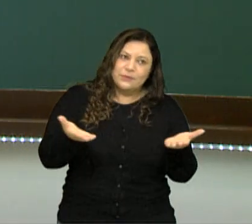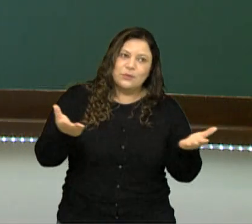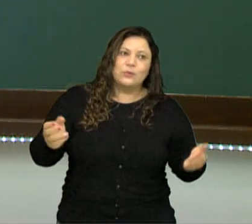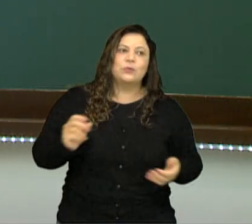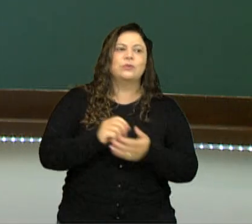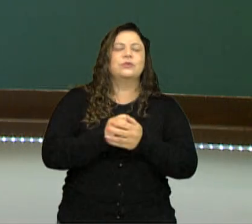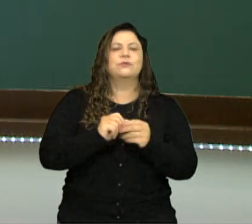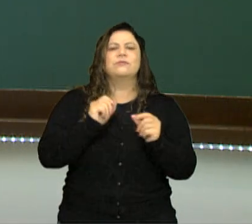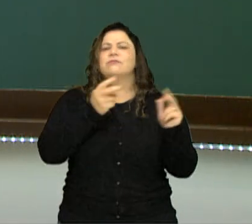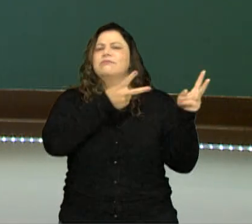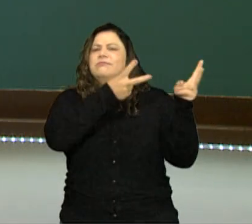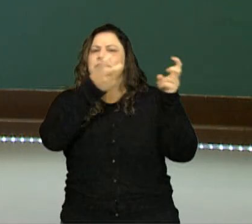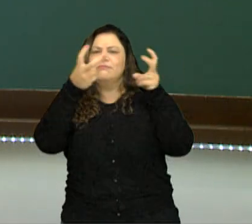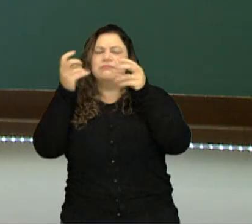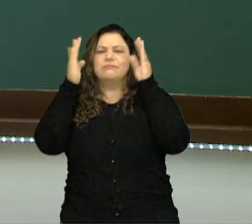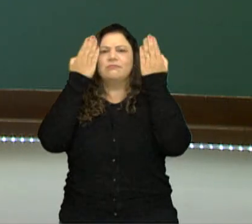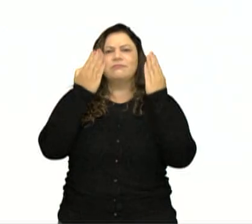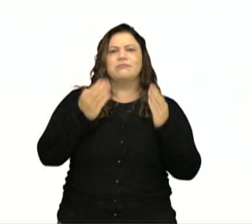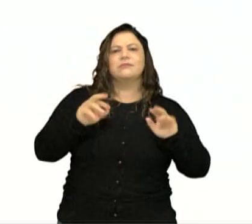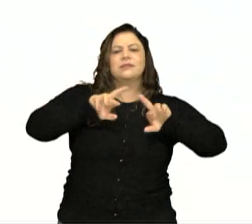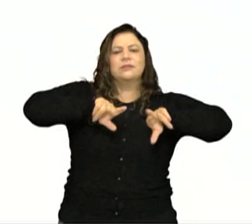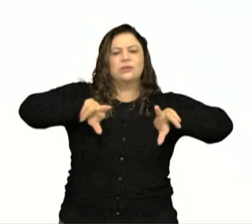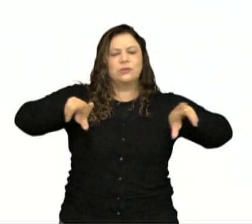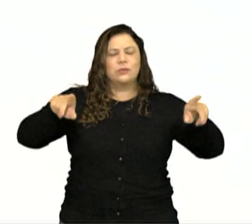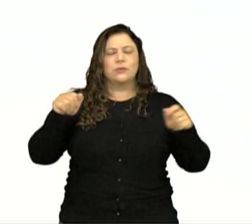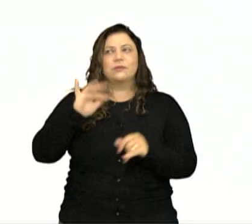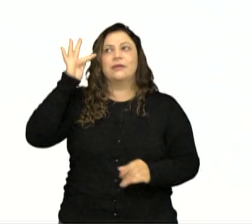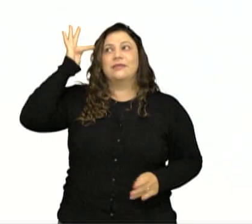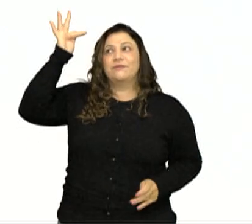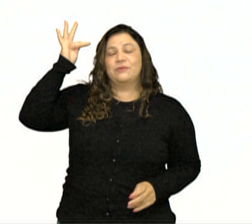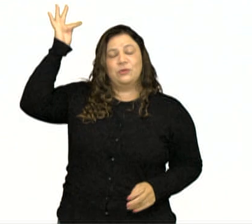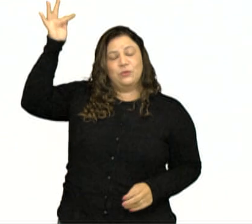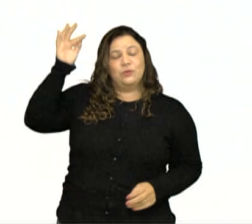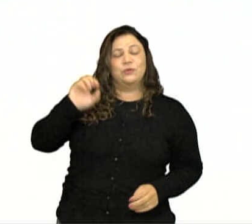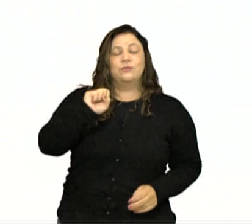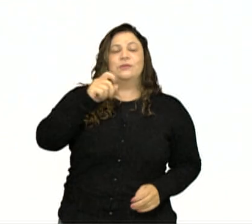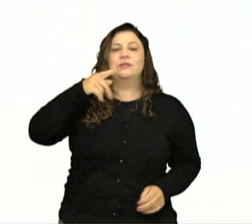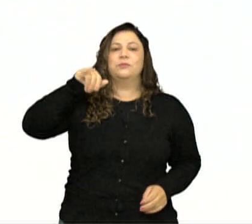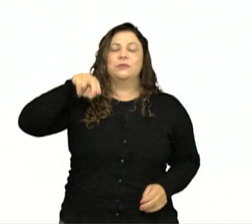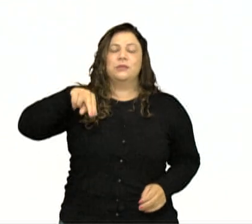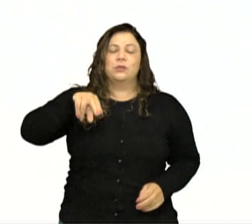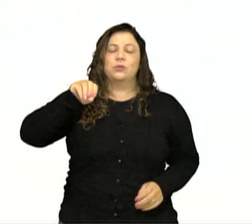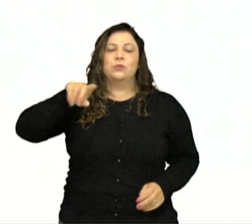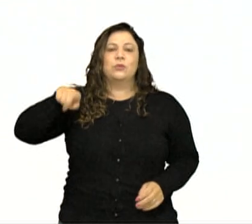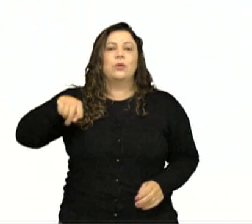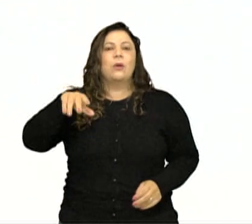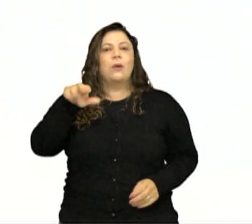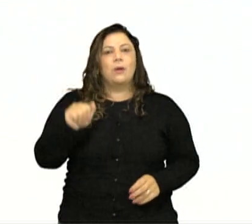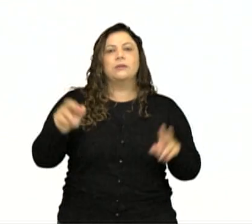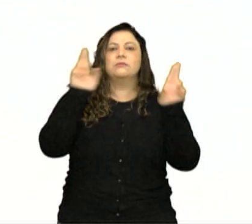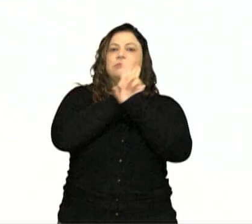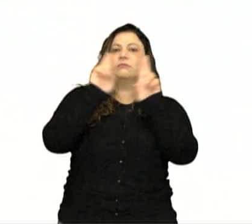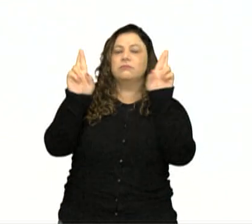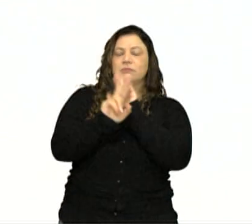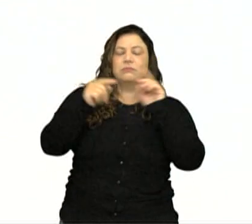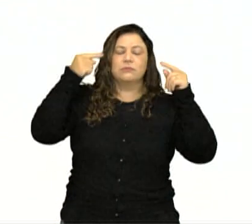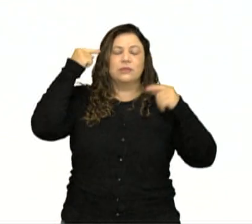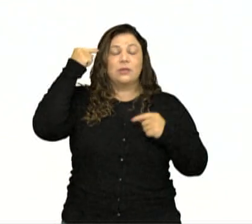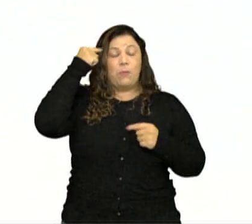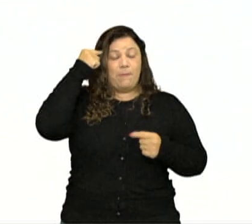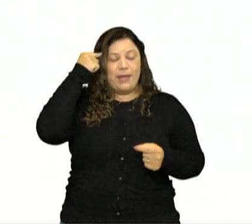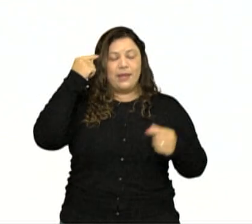vamos analisar alguns aspectos da filosofia de Spinoza, como a relação corpo-mente e o problema